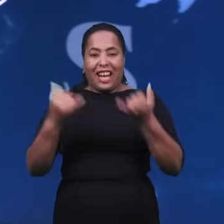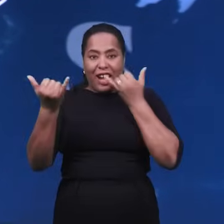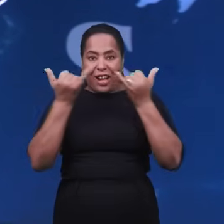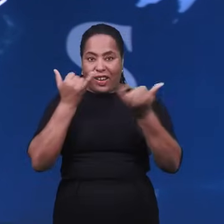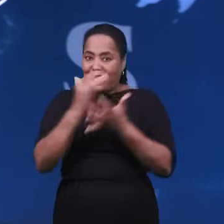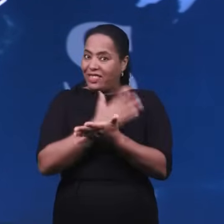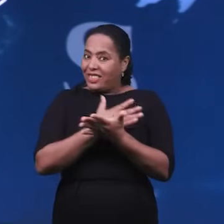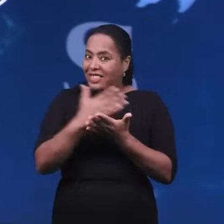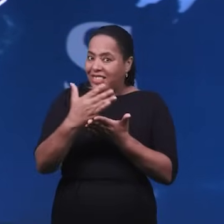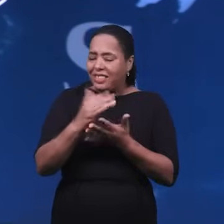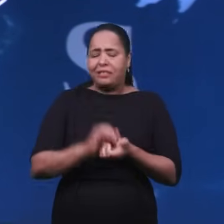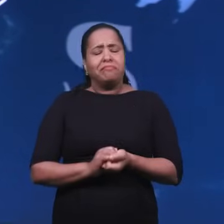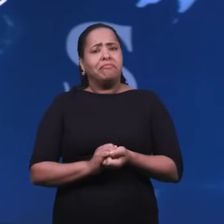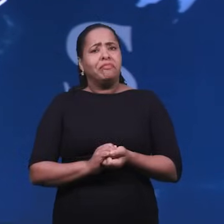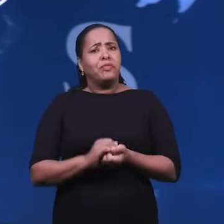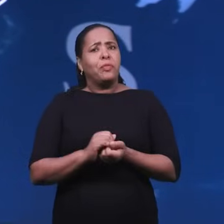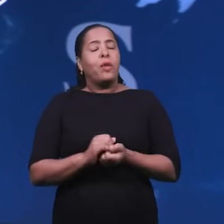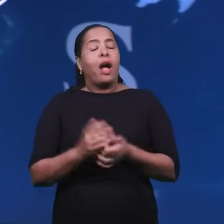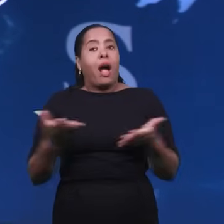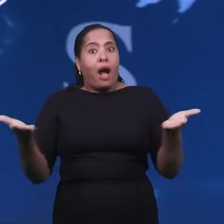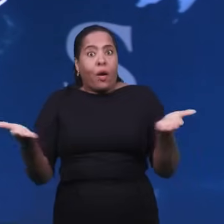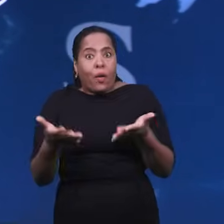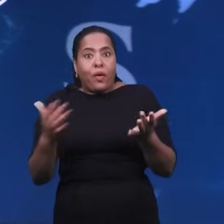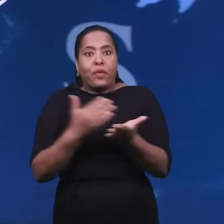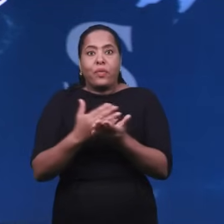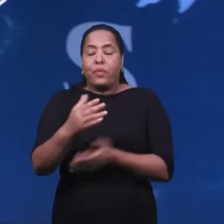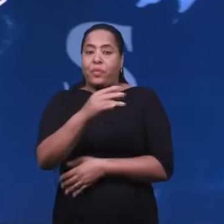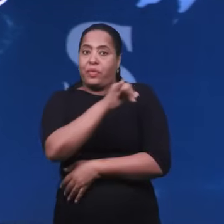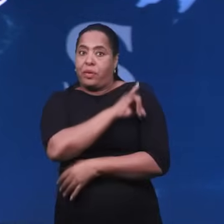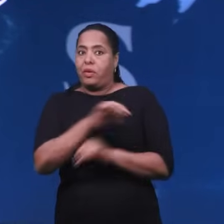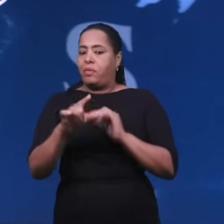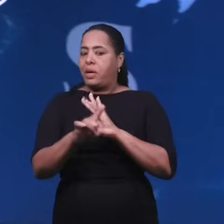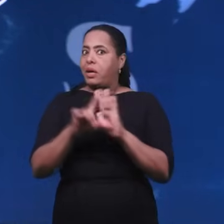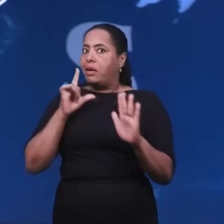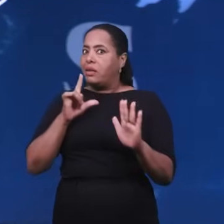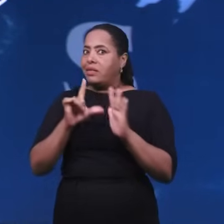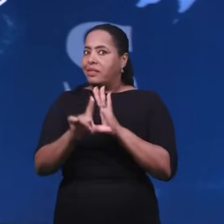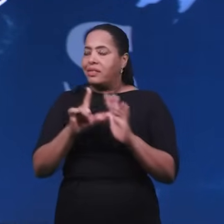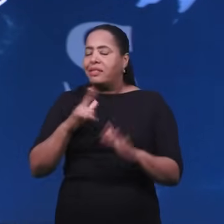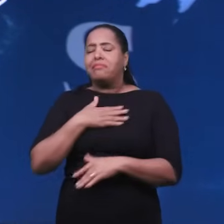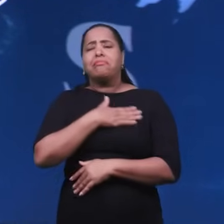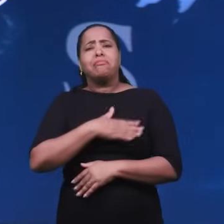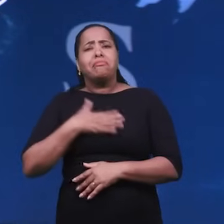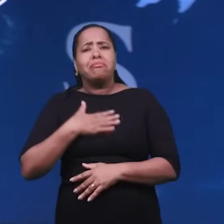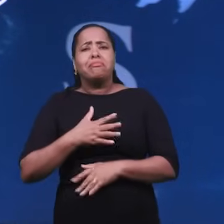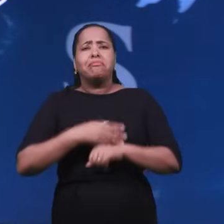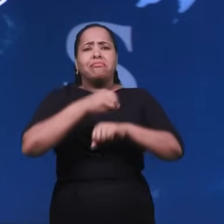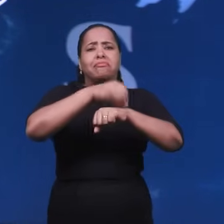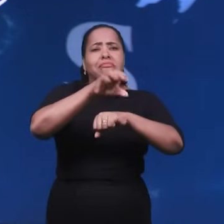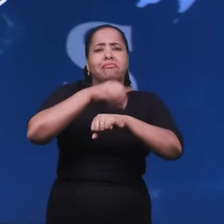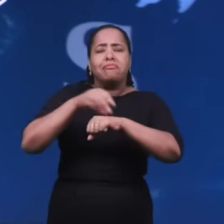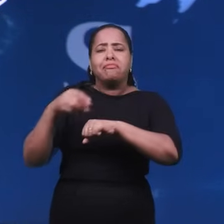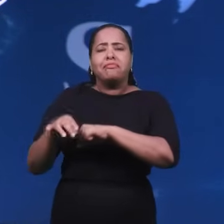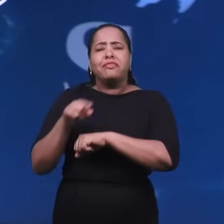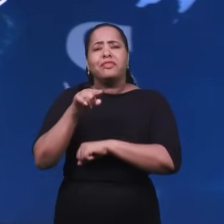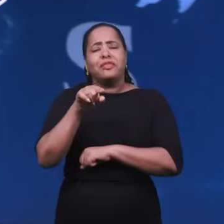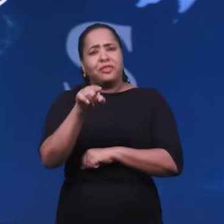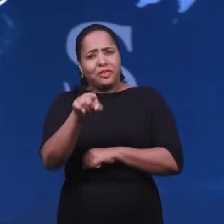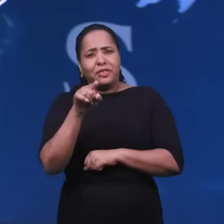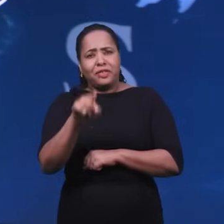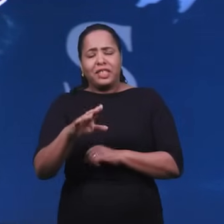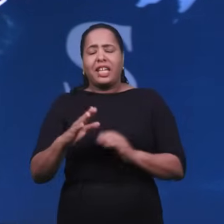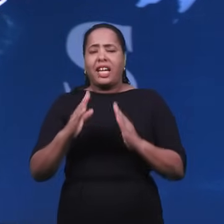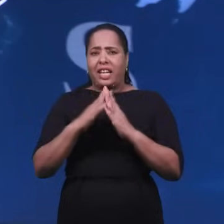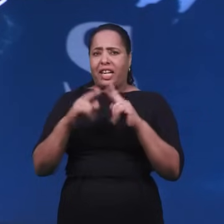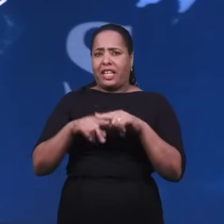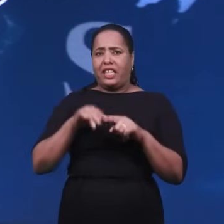pelo estado do Rio de Janeiro, mas antes de chamarmos aqui os nossos correspondentes, nós gostaríamos de compartilhar com você que a Igreja